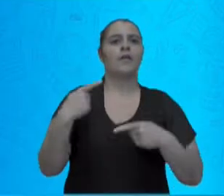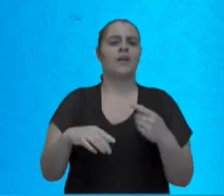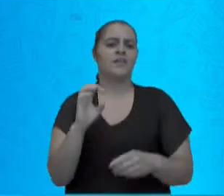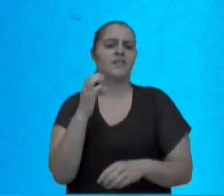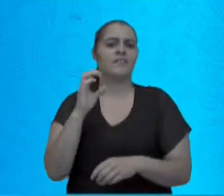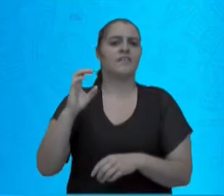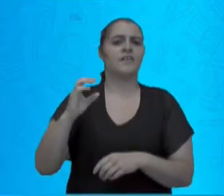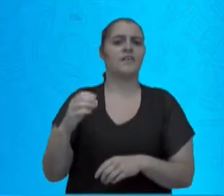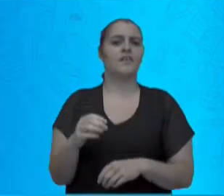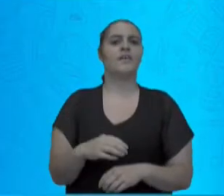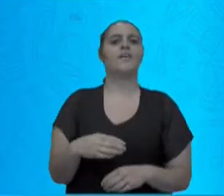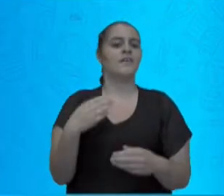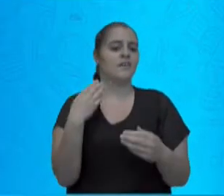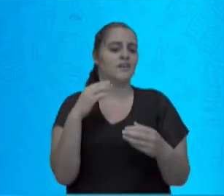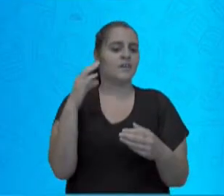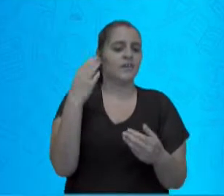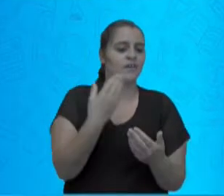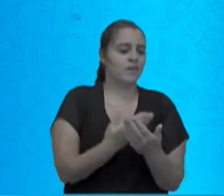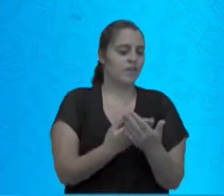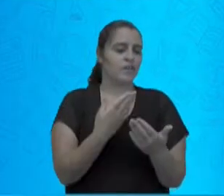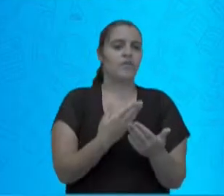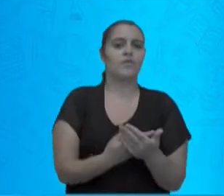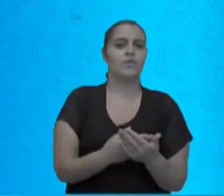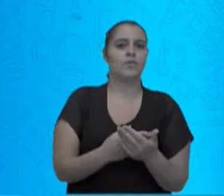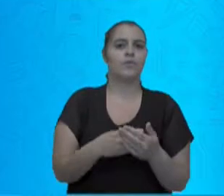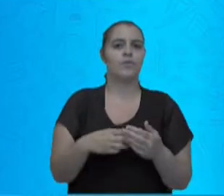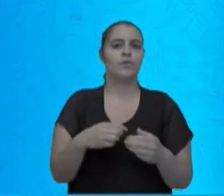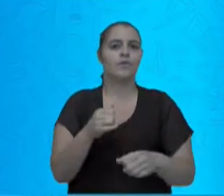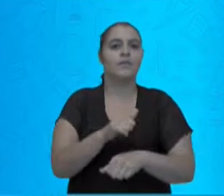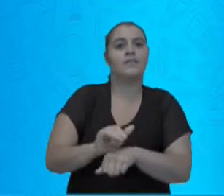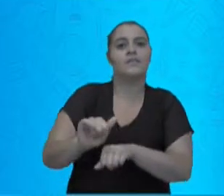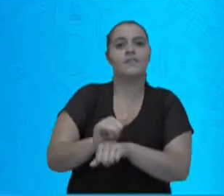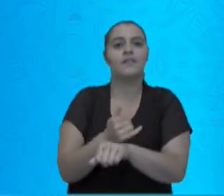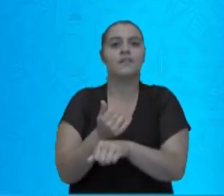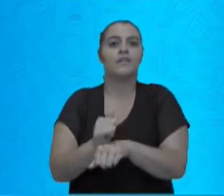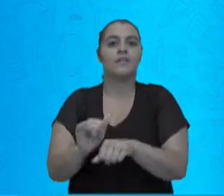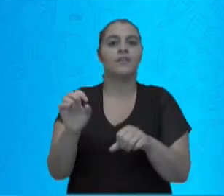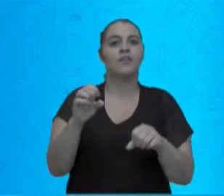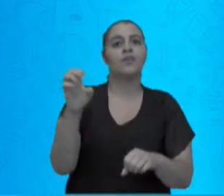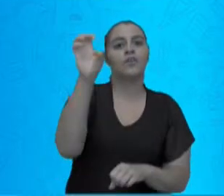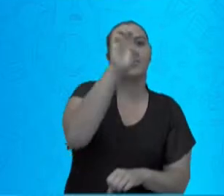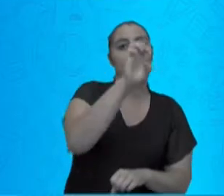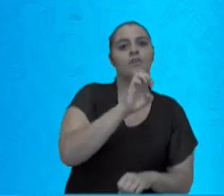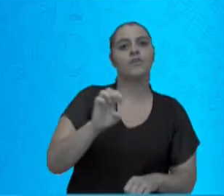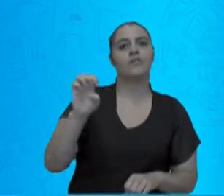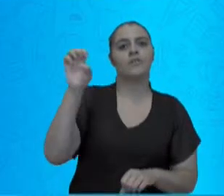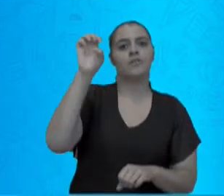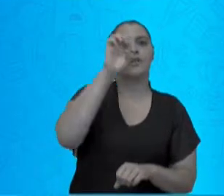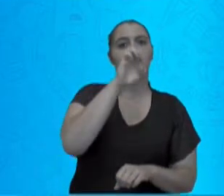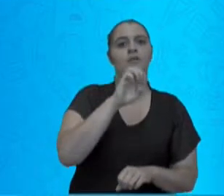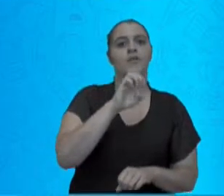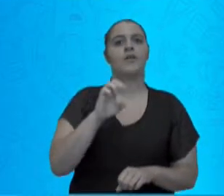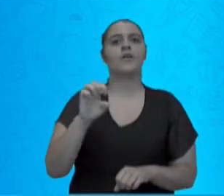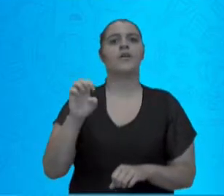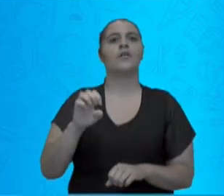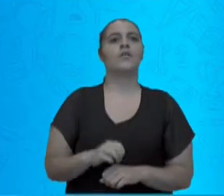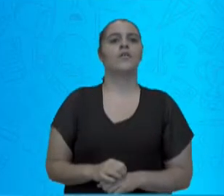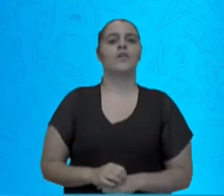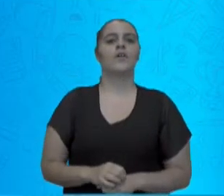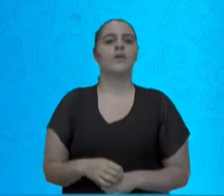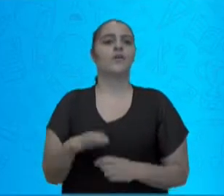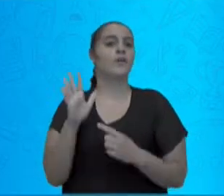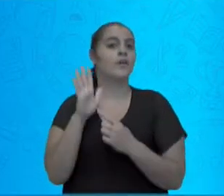estuda as estratégias do Estado. Por que eu falo do Estado? Porque é o Estado